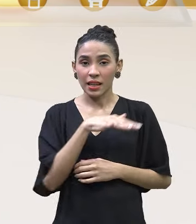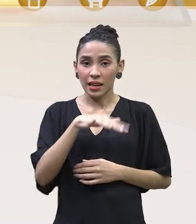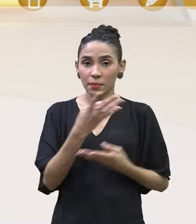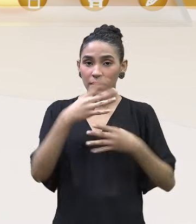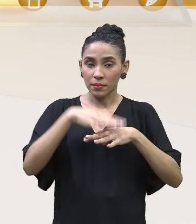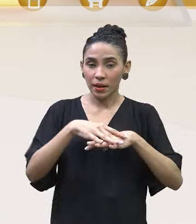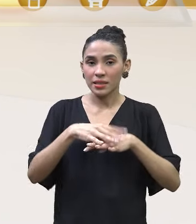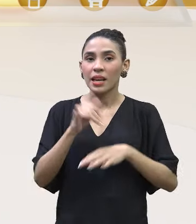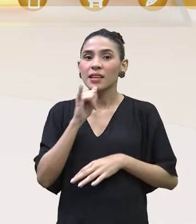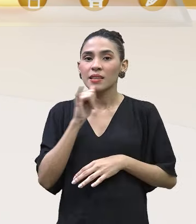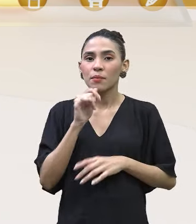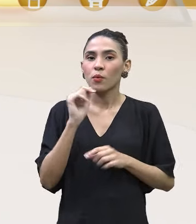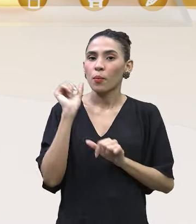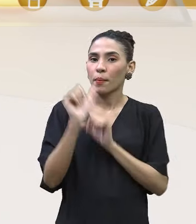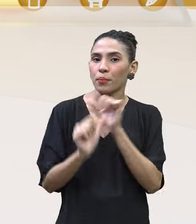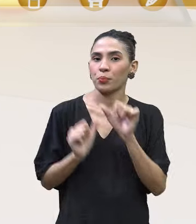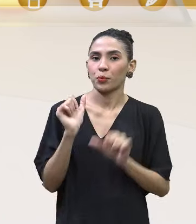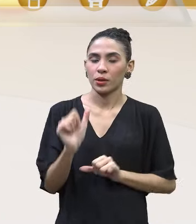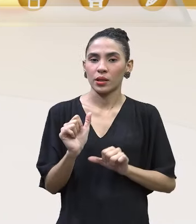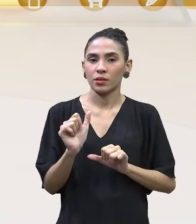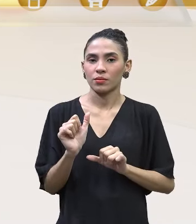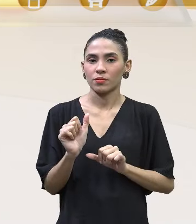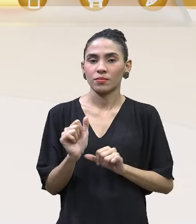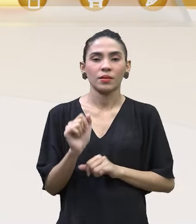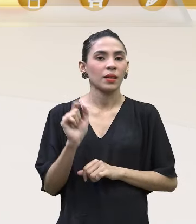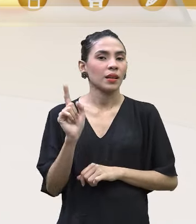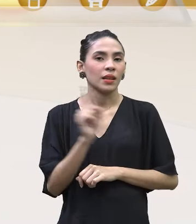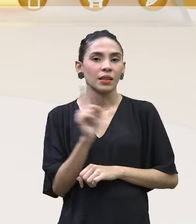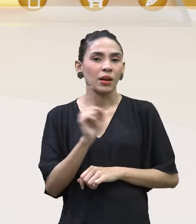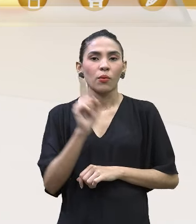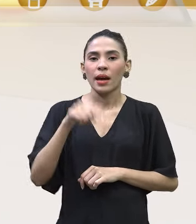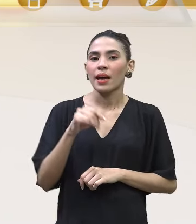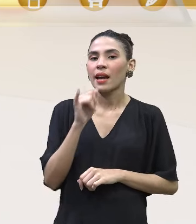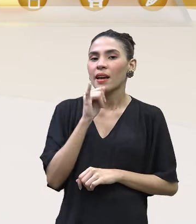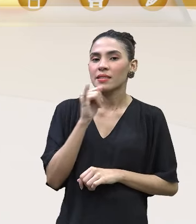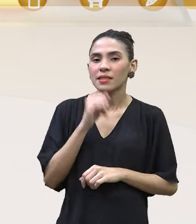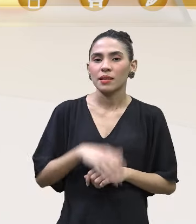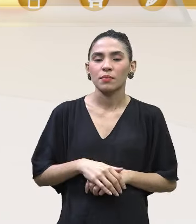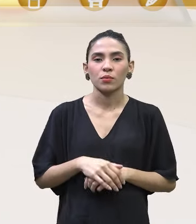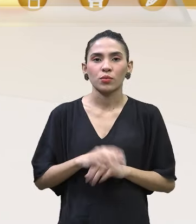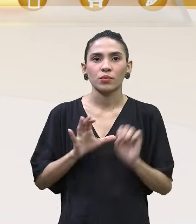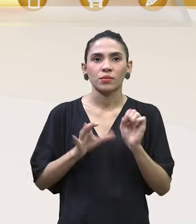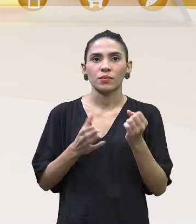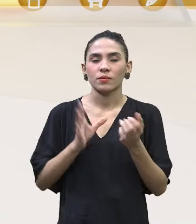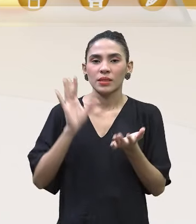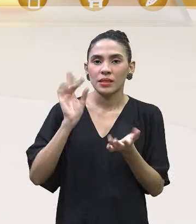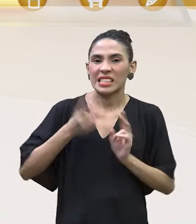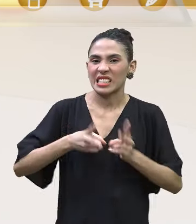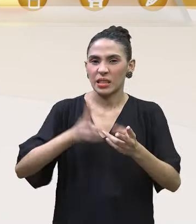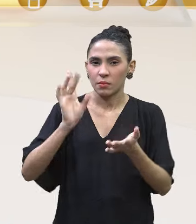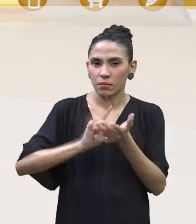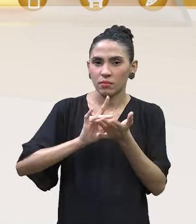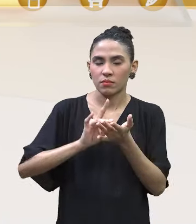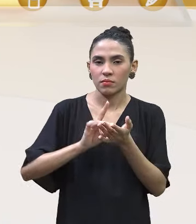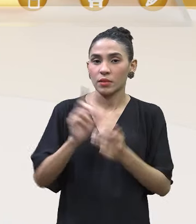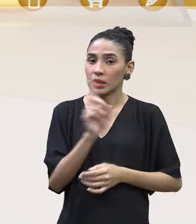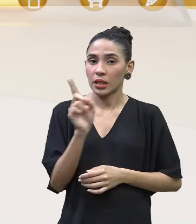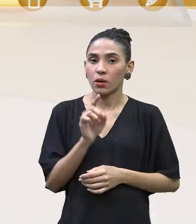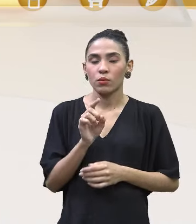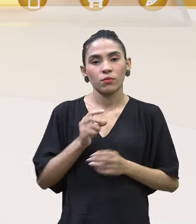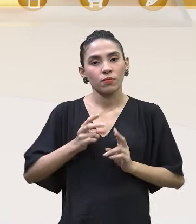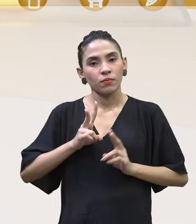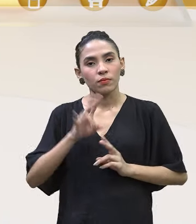aquilo que que vai variando S não é não vai ser ali algo eh fixo fixo amarrado não é então